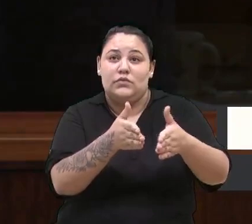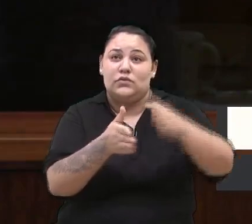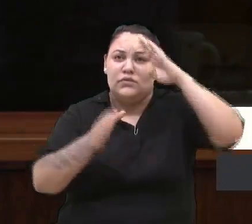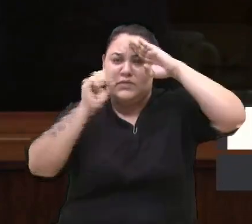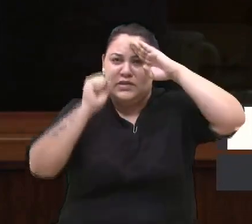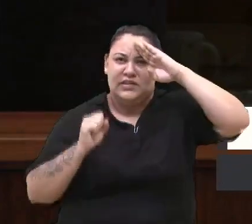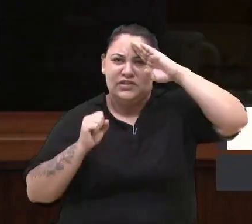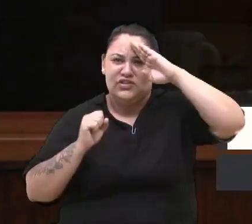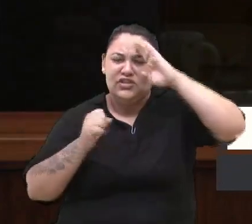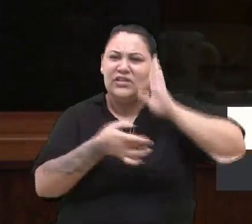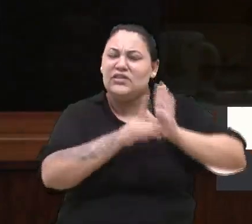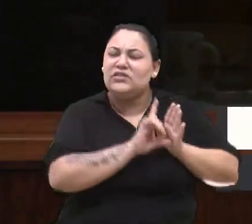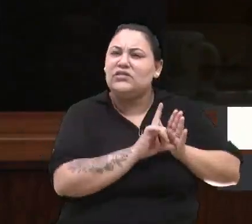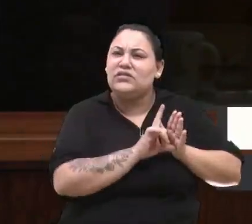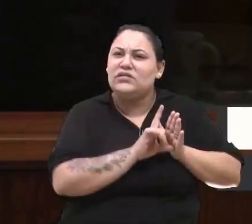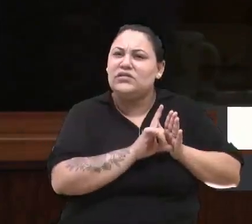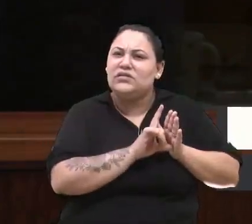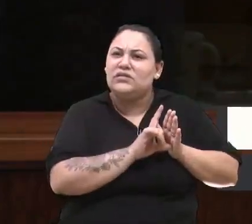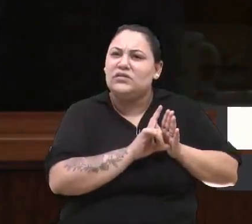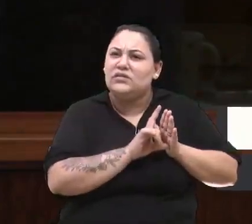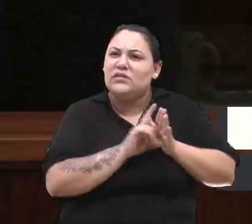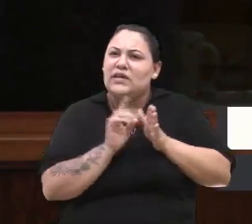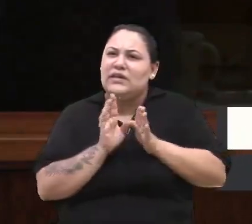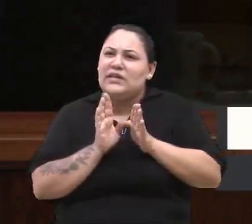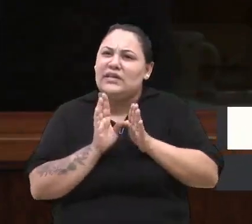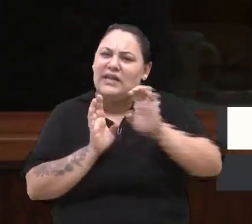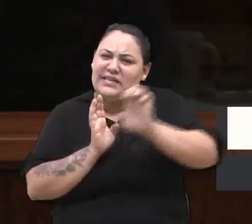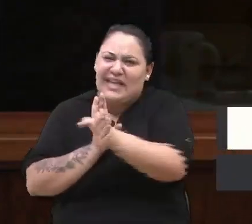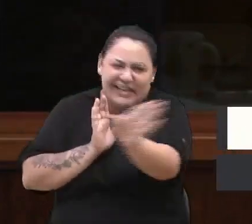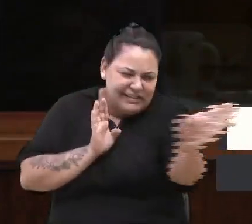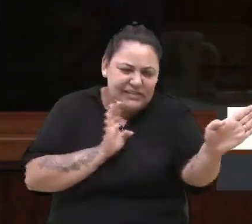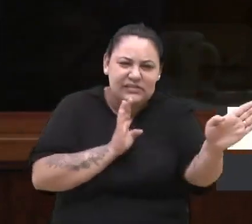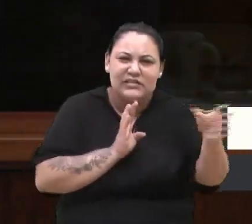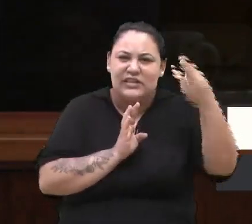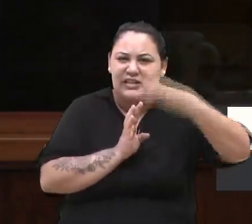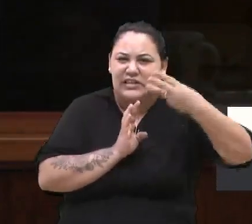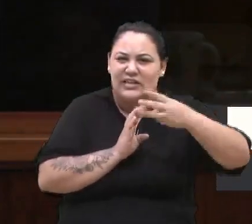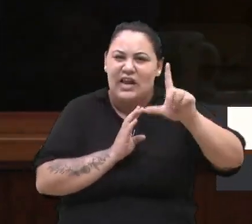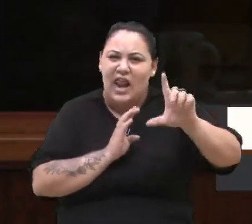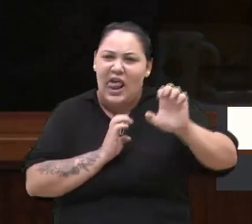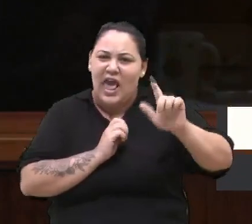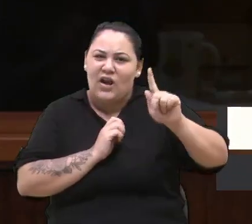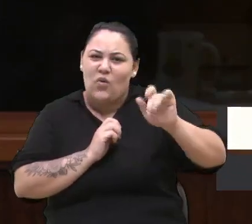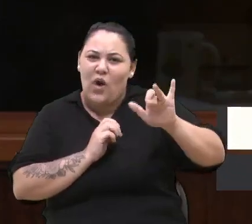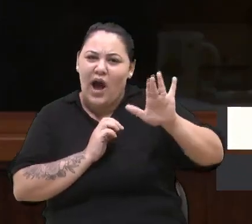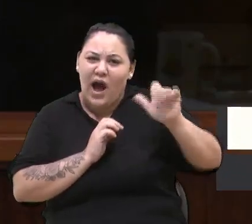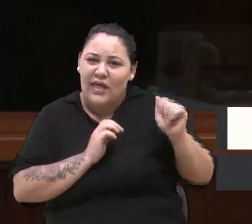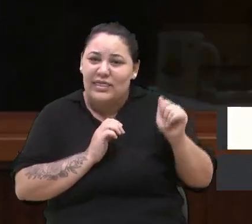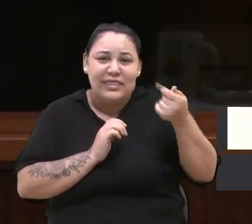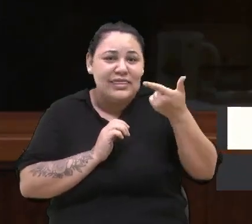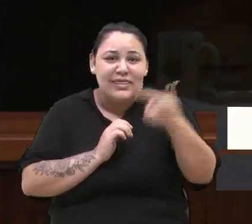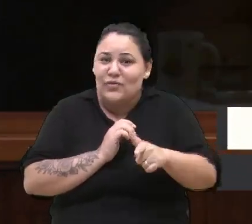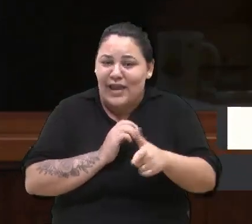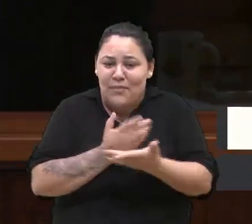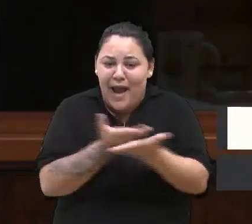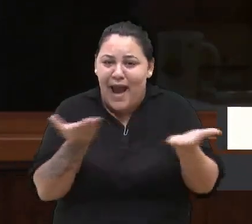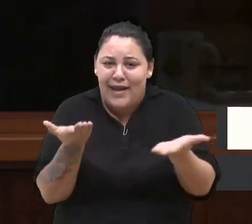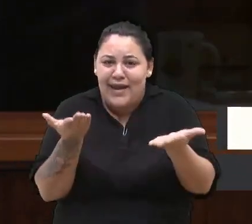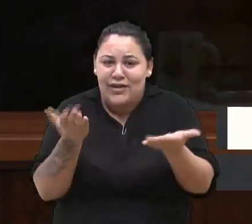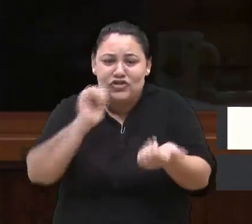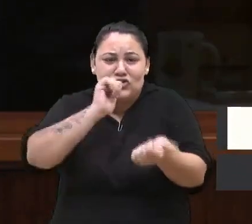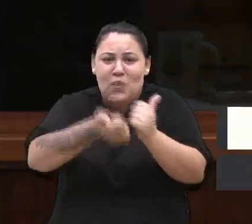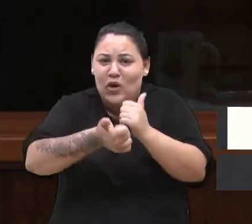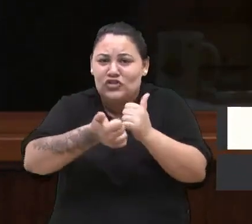quem vai para a Terceira Légua, tem um monte de residencial, não tem uma área de prática de esporte e lazer. Lotou o